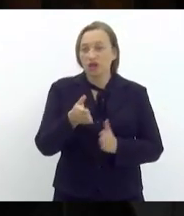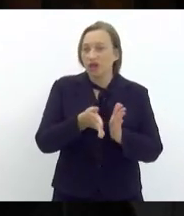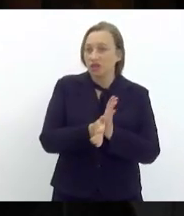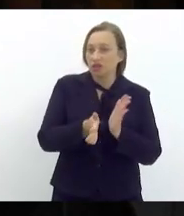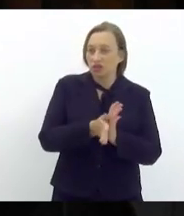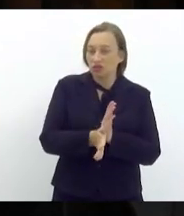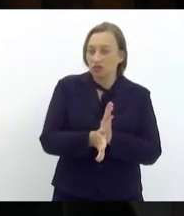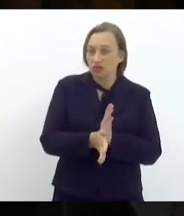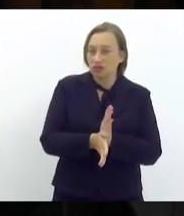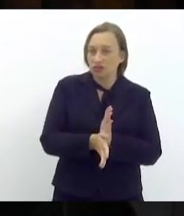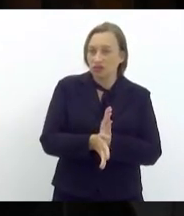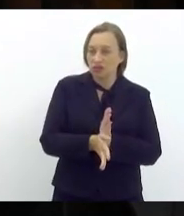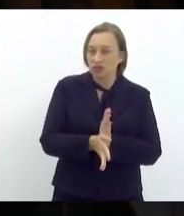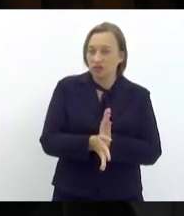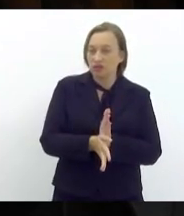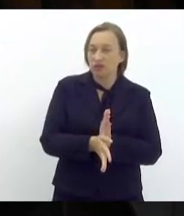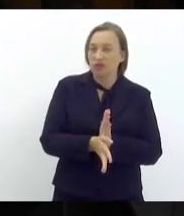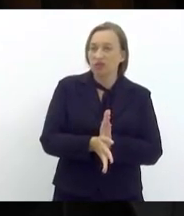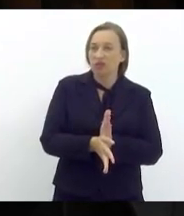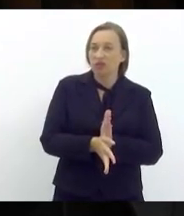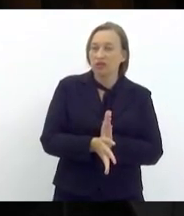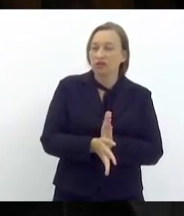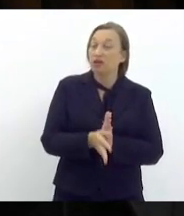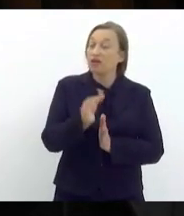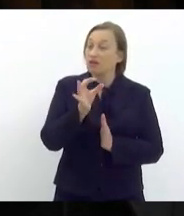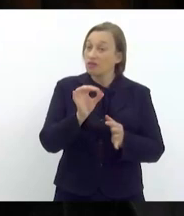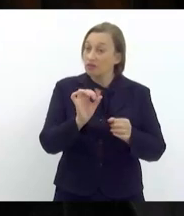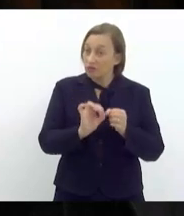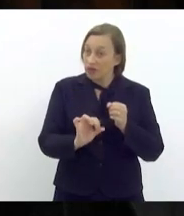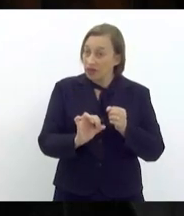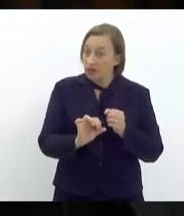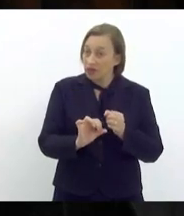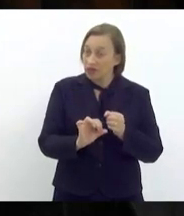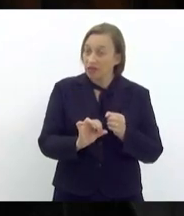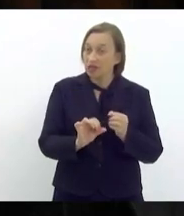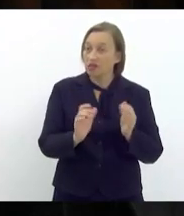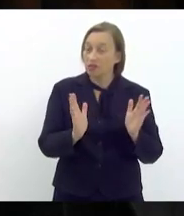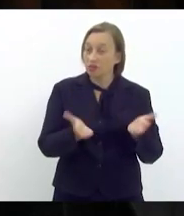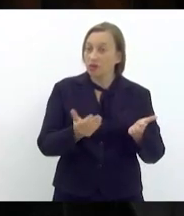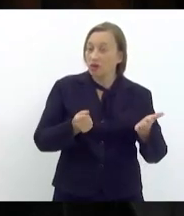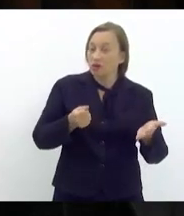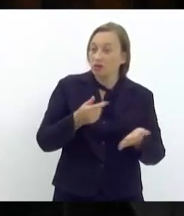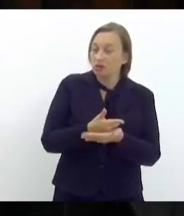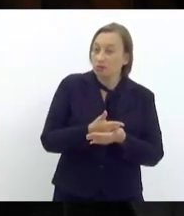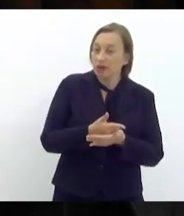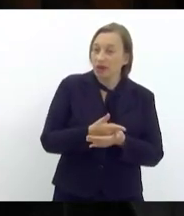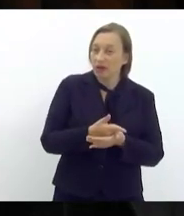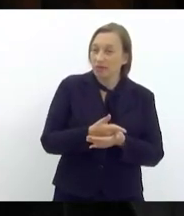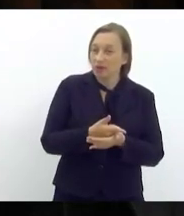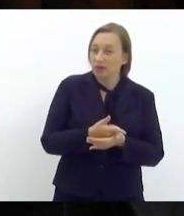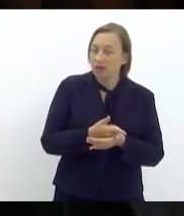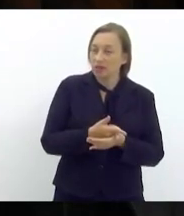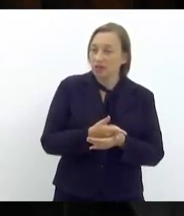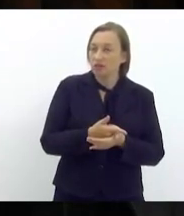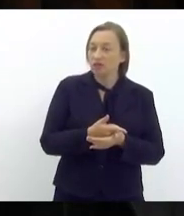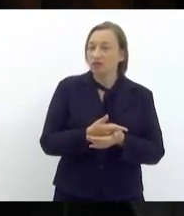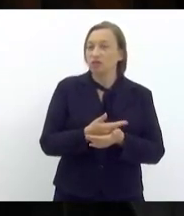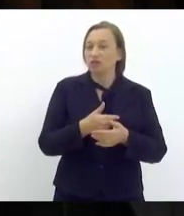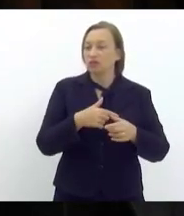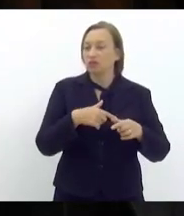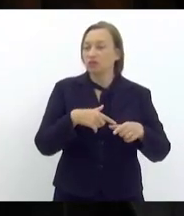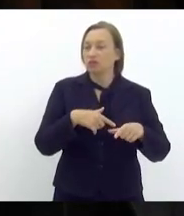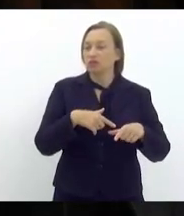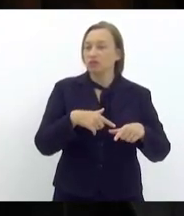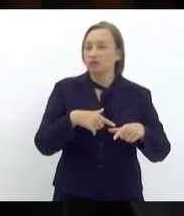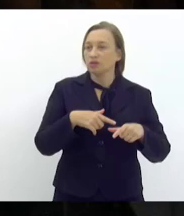efetiva efetivamente realizada com folha de pagamento no exercício vigente e os